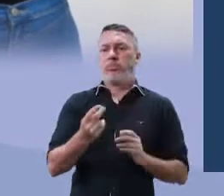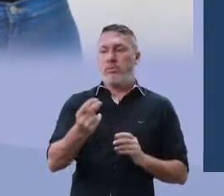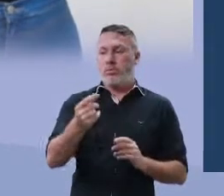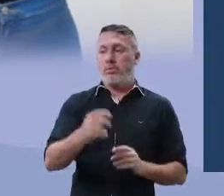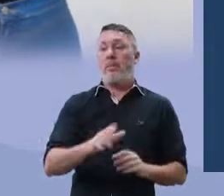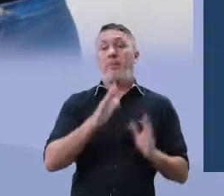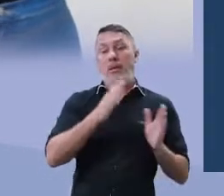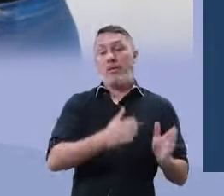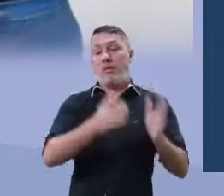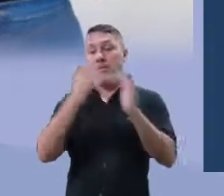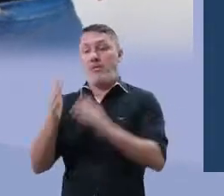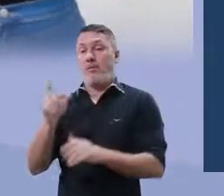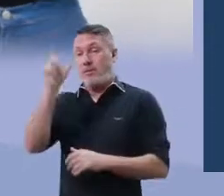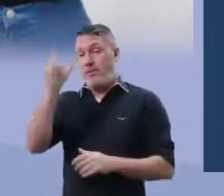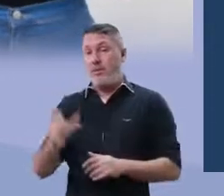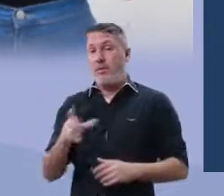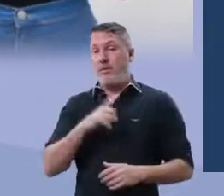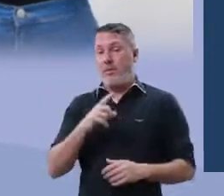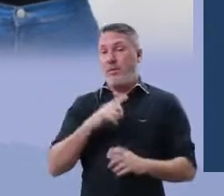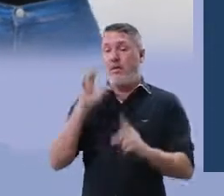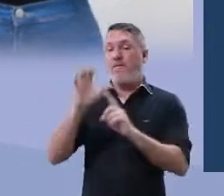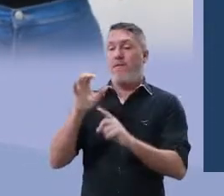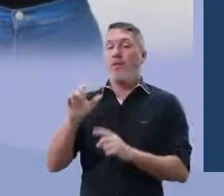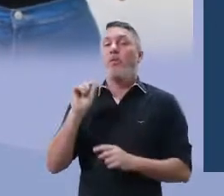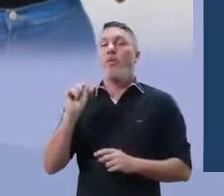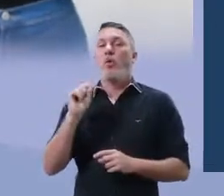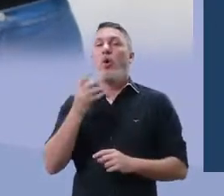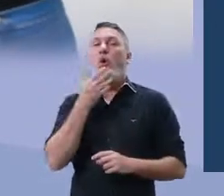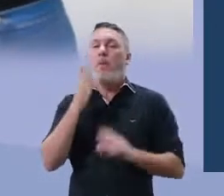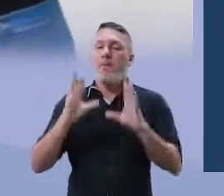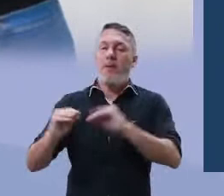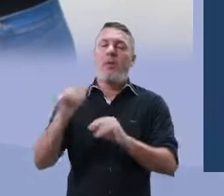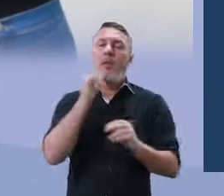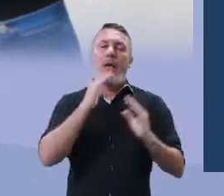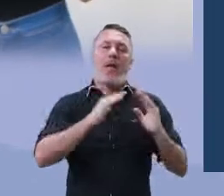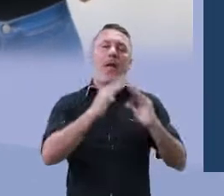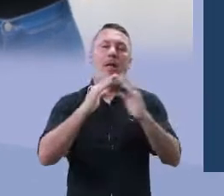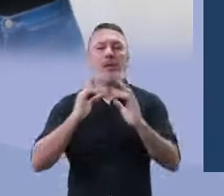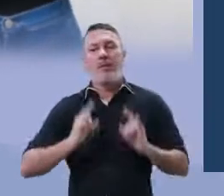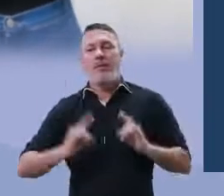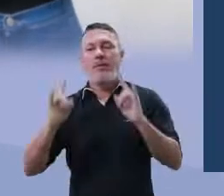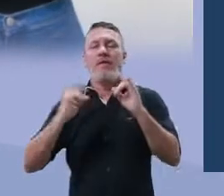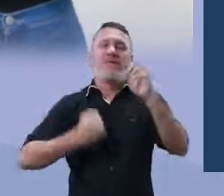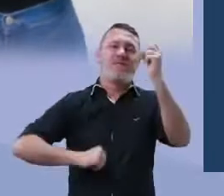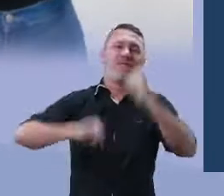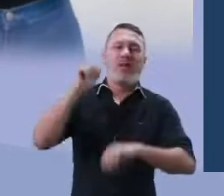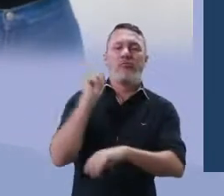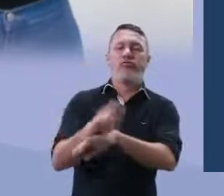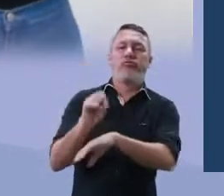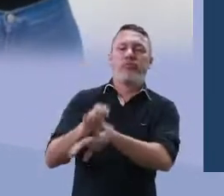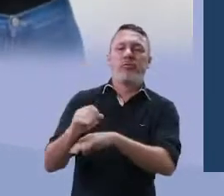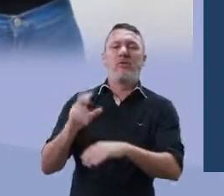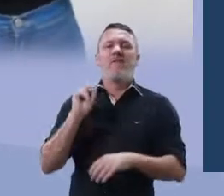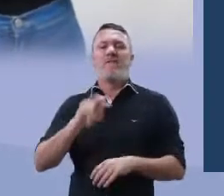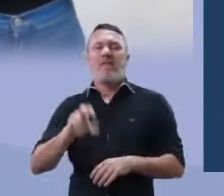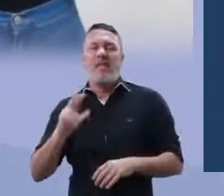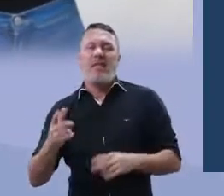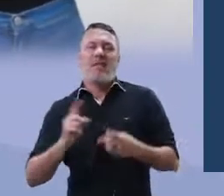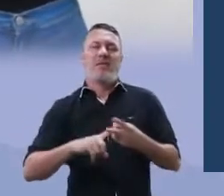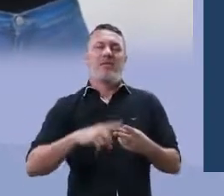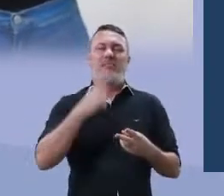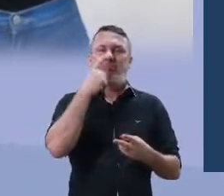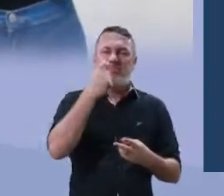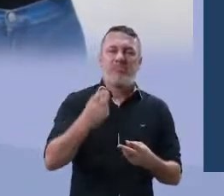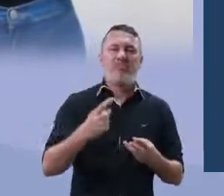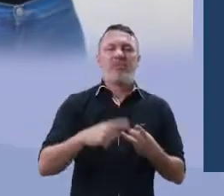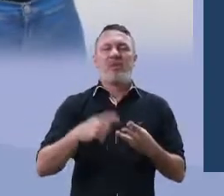séculos. Agora, quando a gente tem a influência do homem com efluentes urbanos, efluentes